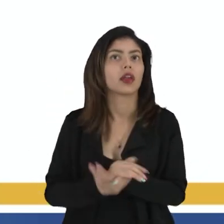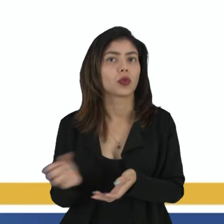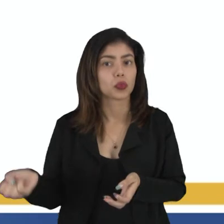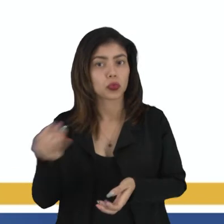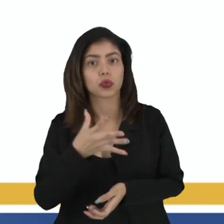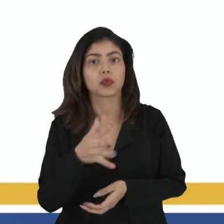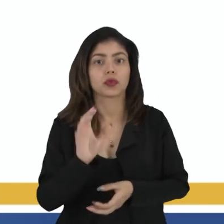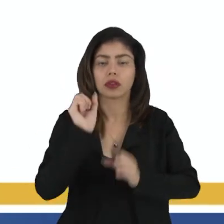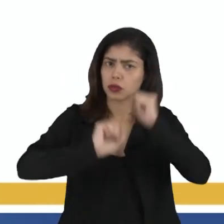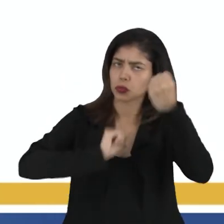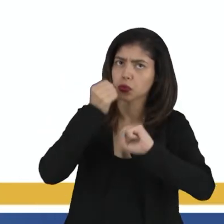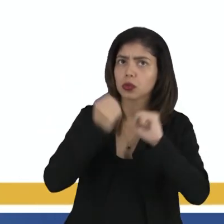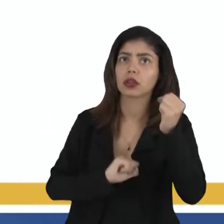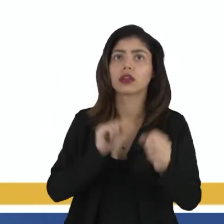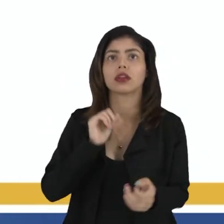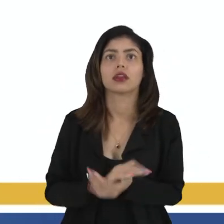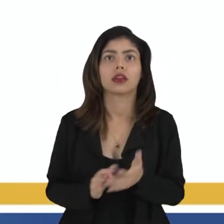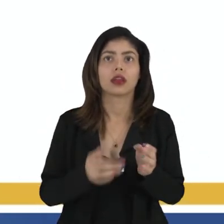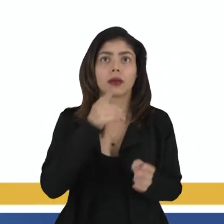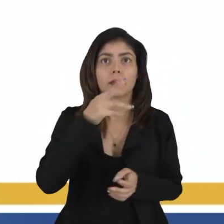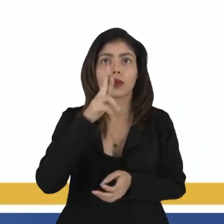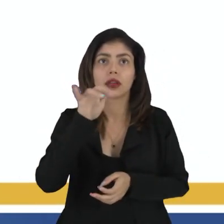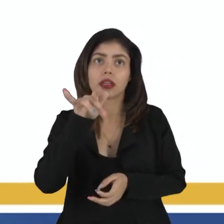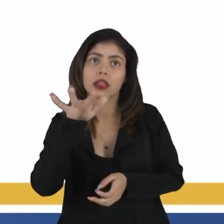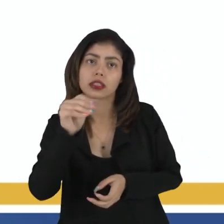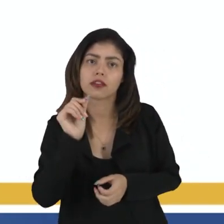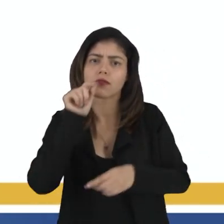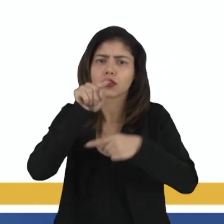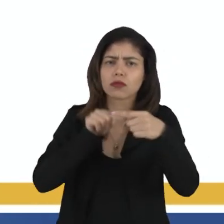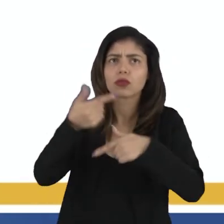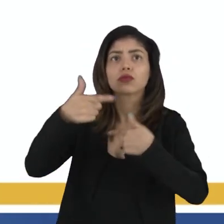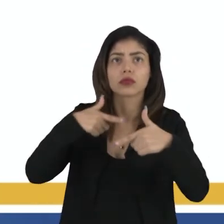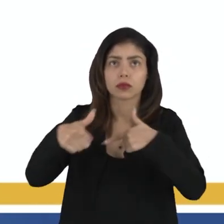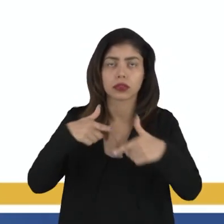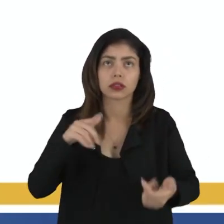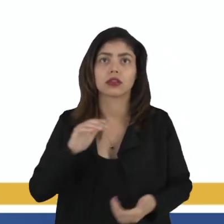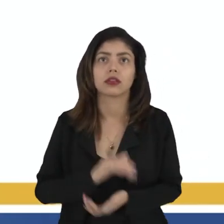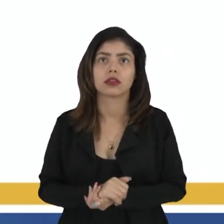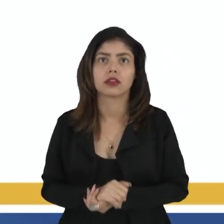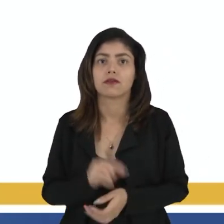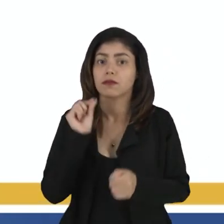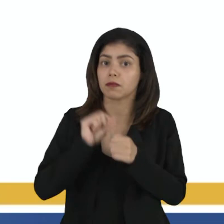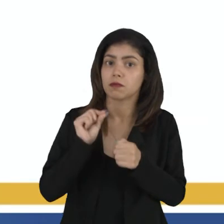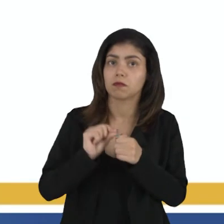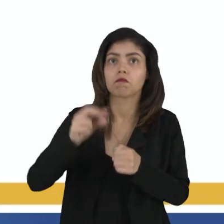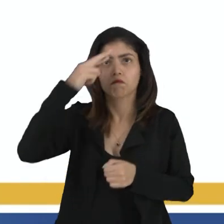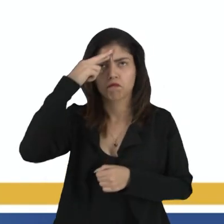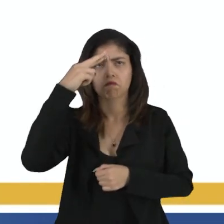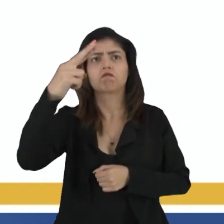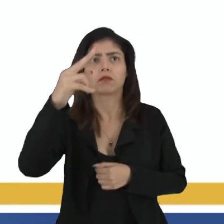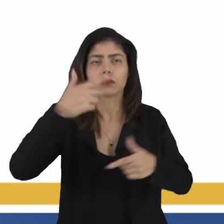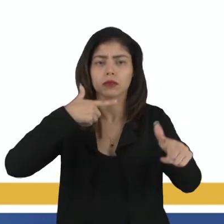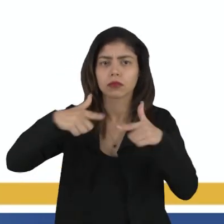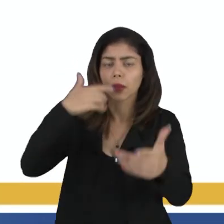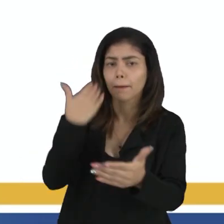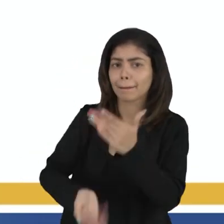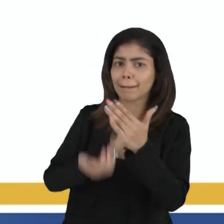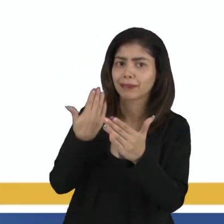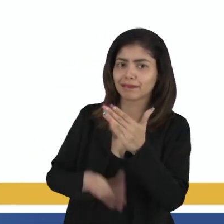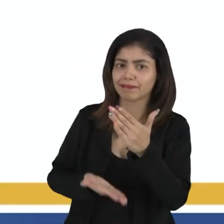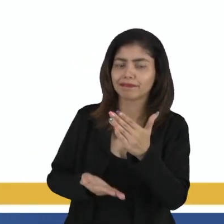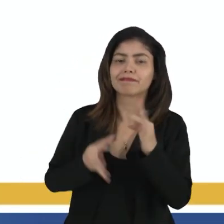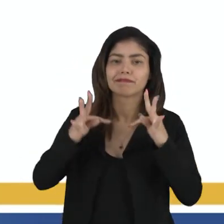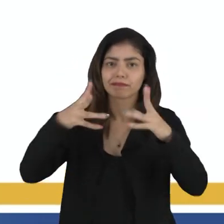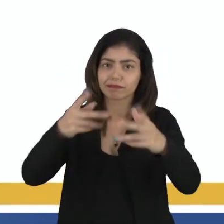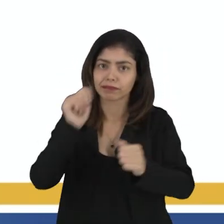da máquina-ferramenta, a progressiva divisão do trabalho, fazendo com que o trabalhador ele perca